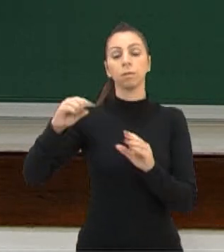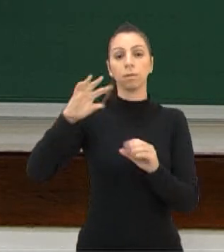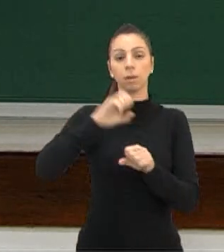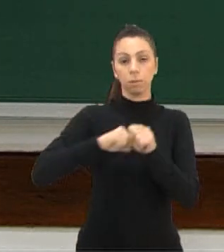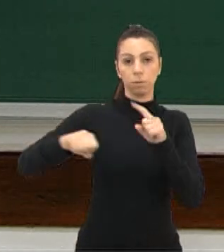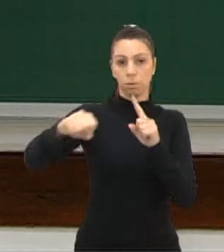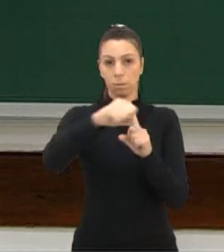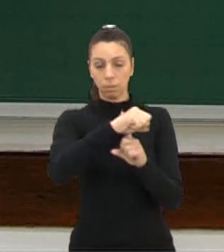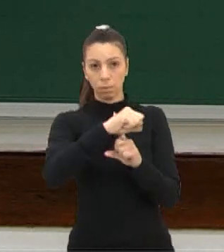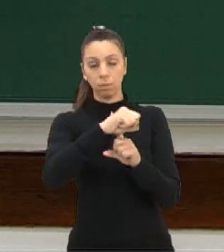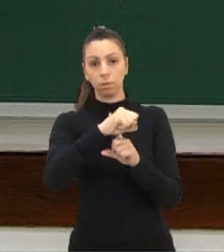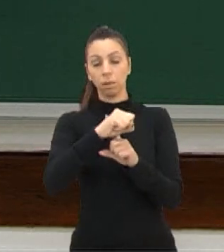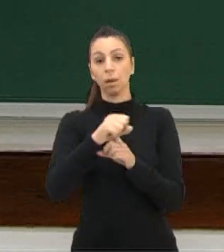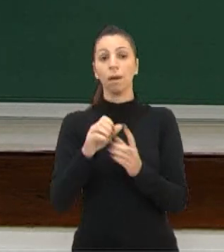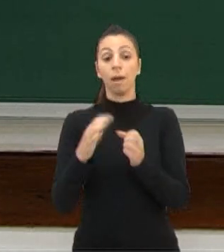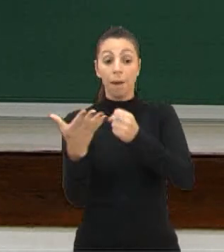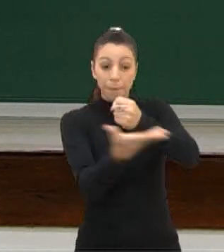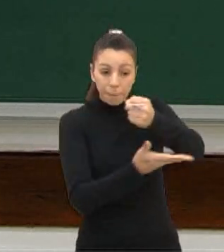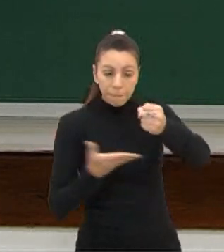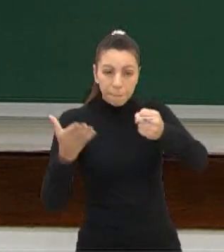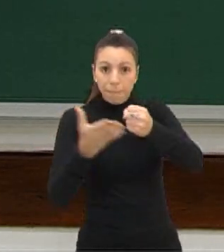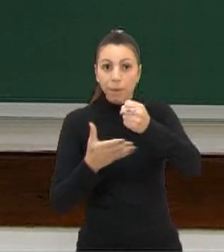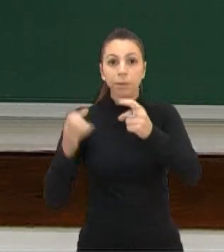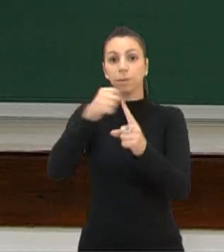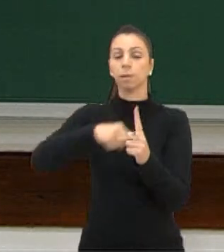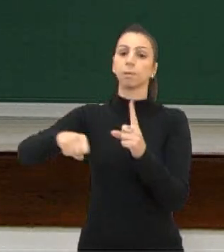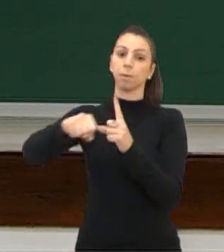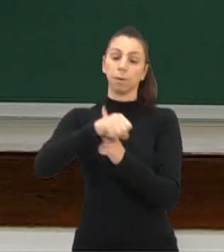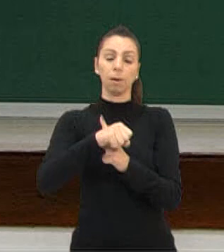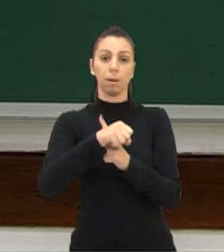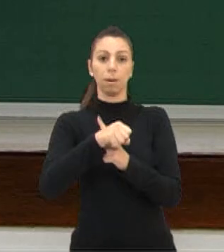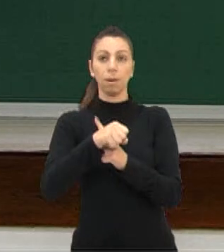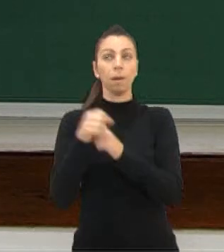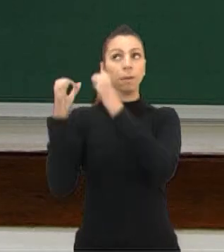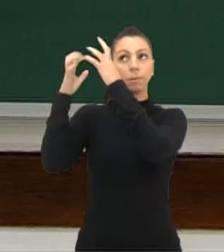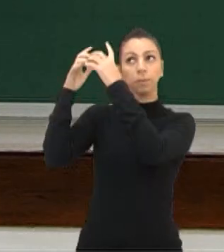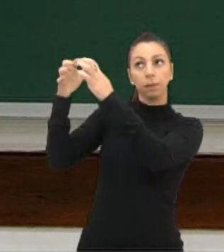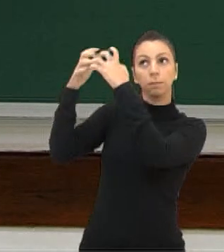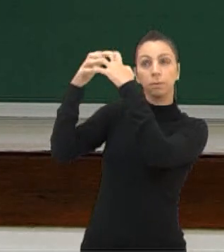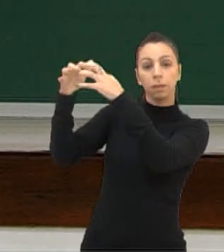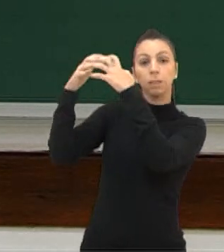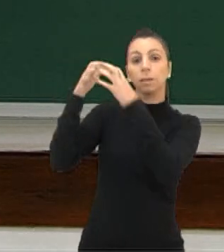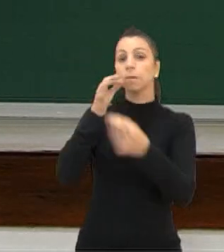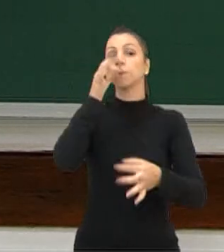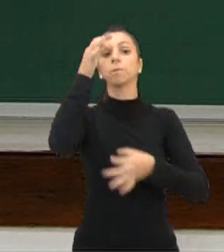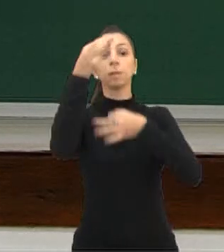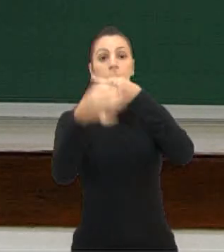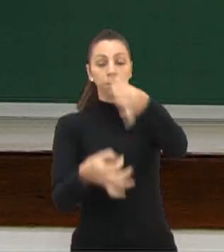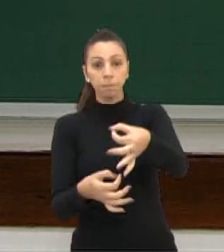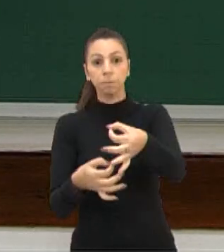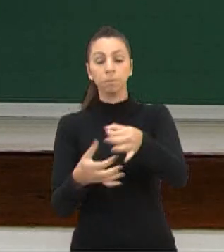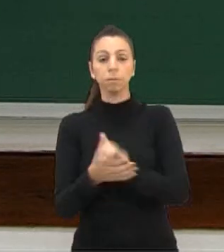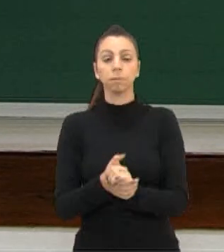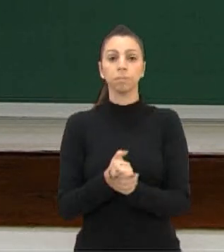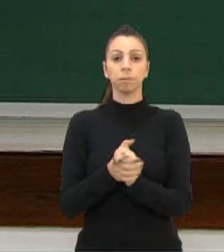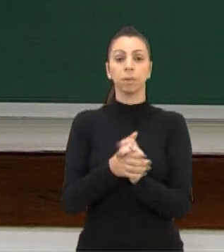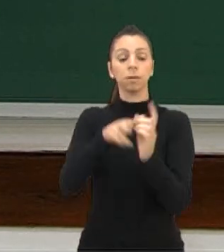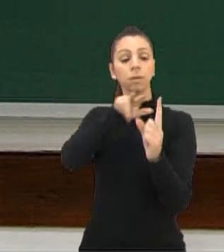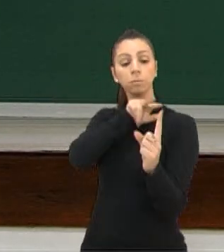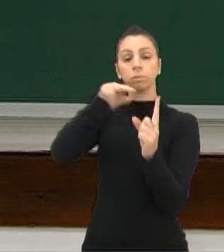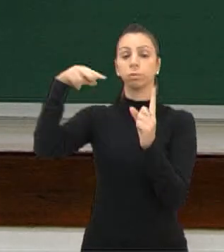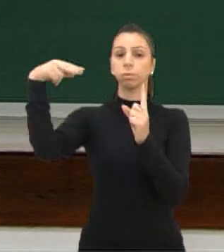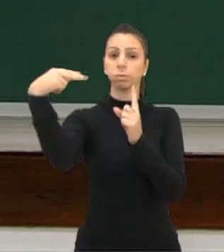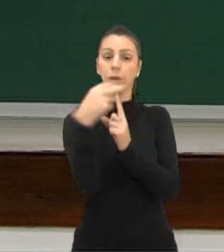é o pensamento crítico. E ser crítico não é necessariamente você ser um cientista. Ser crítico é você conseguir olhar